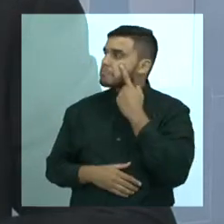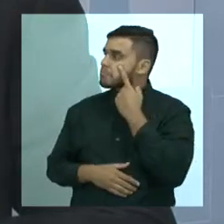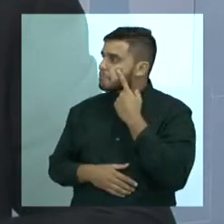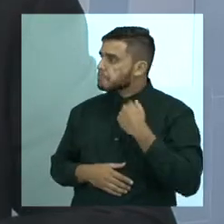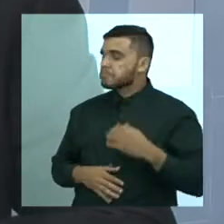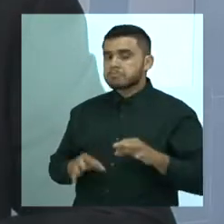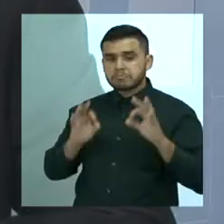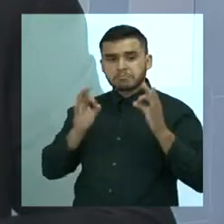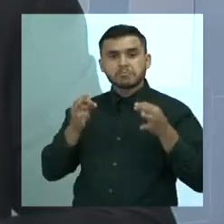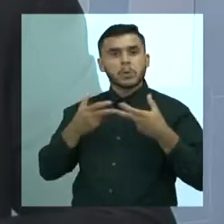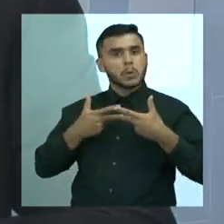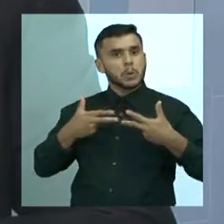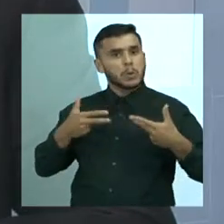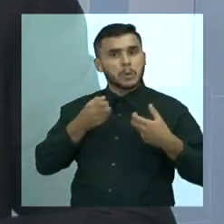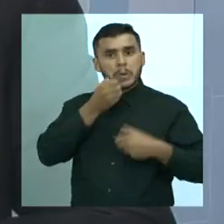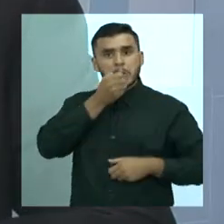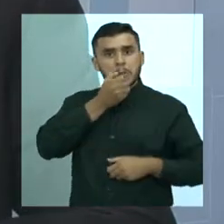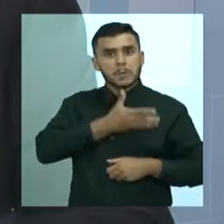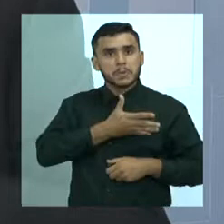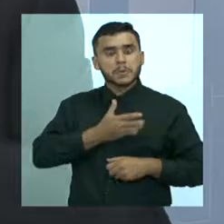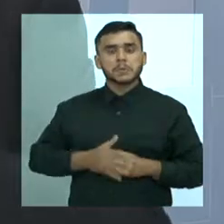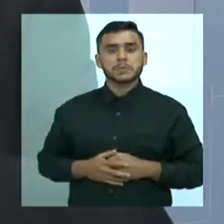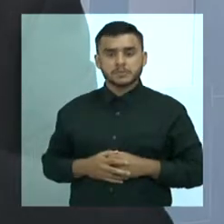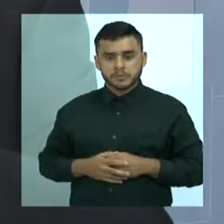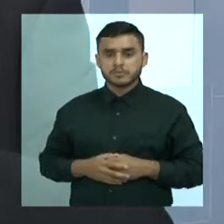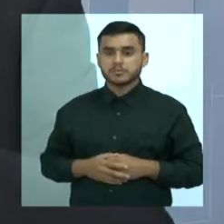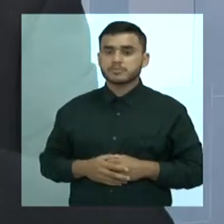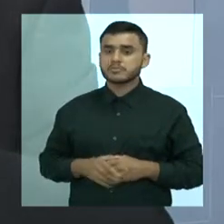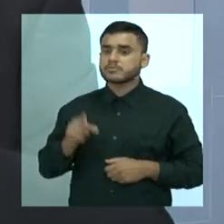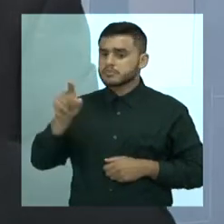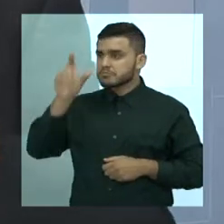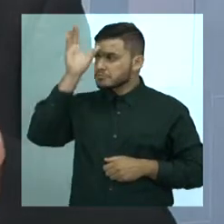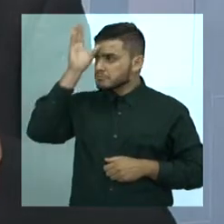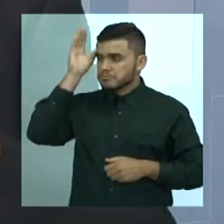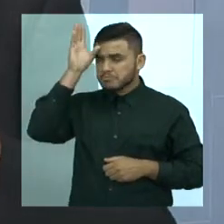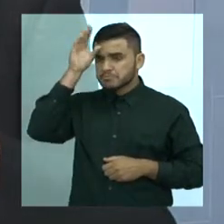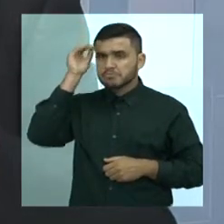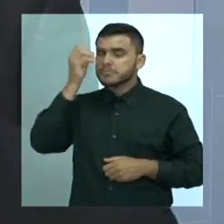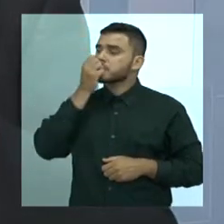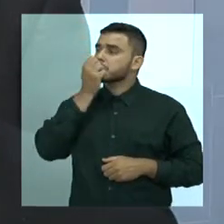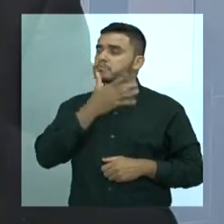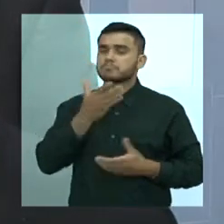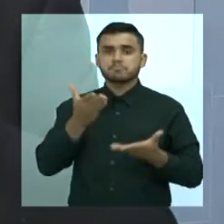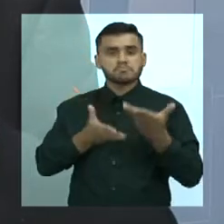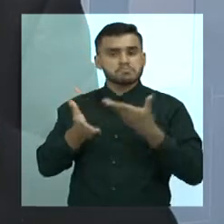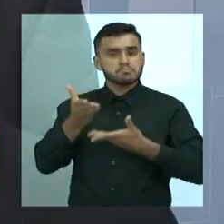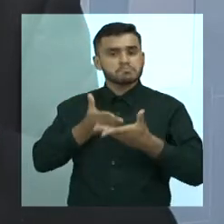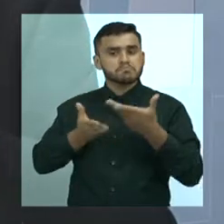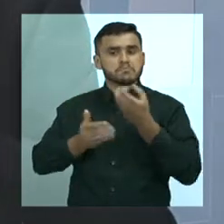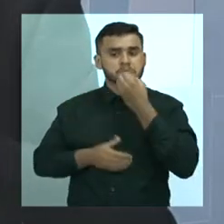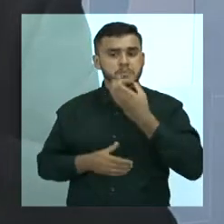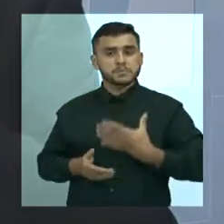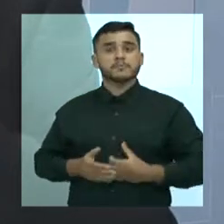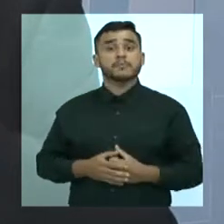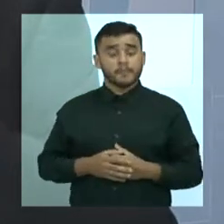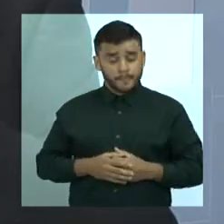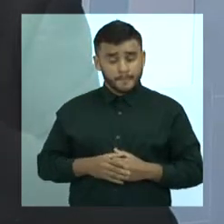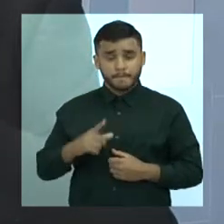uma perspectiva positiva. Qual é? A relação republicana entre o governo federal e o governo estadual,